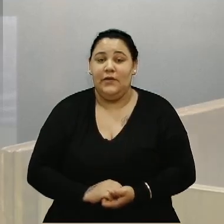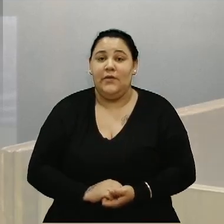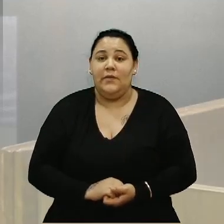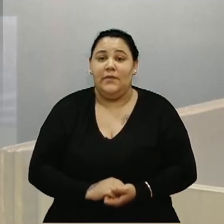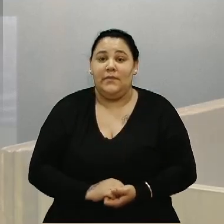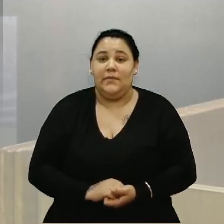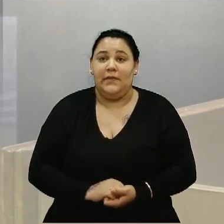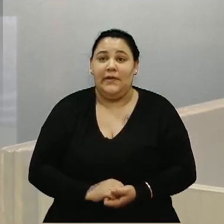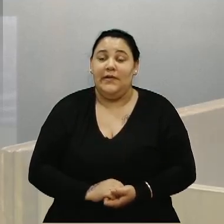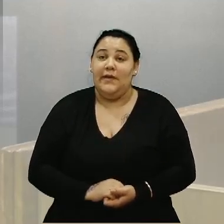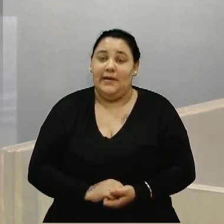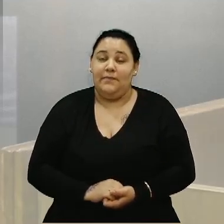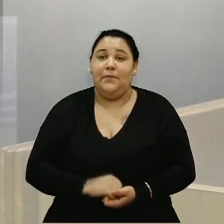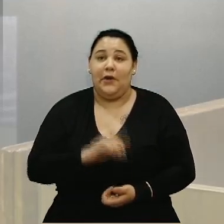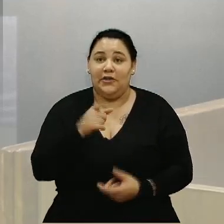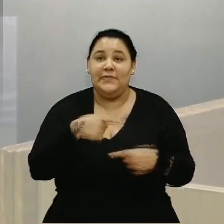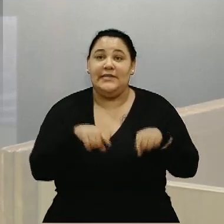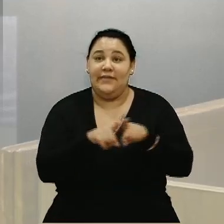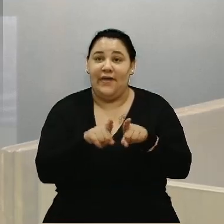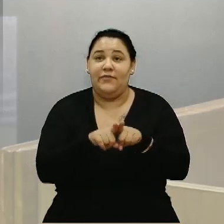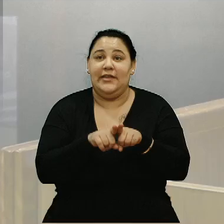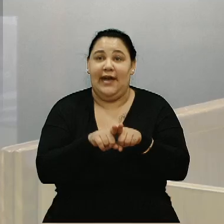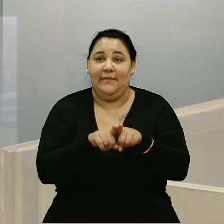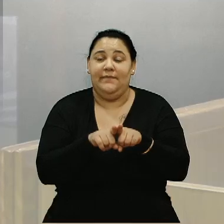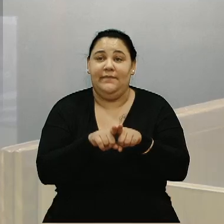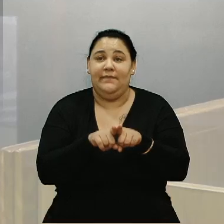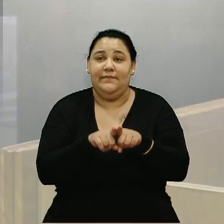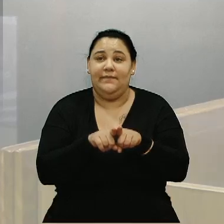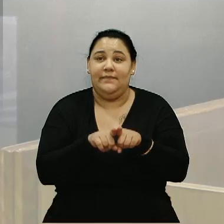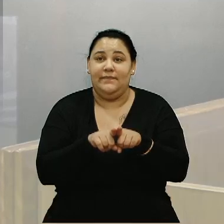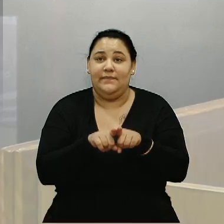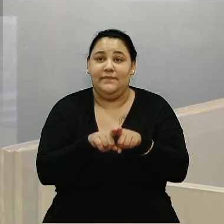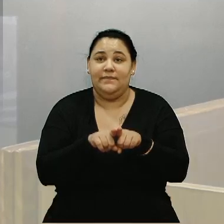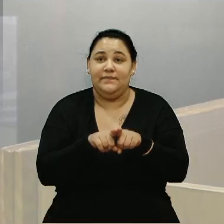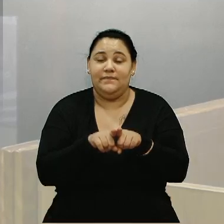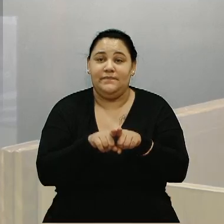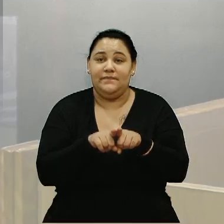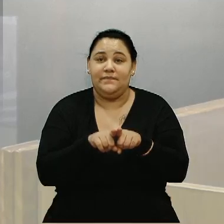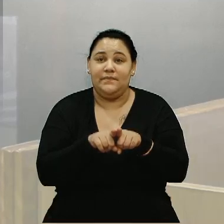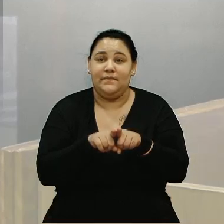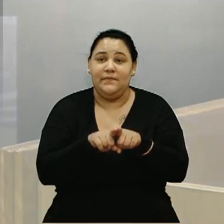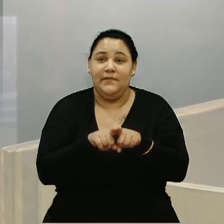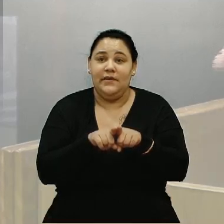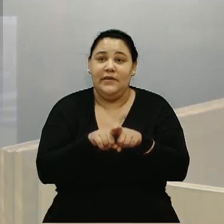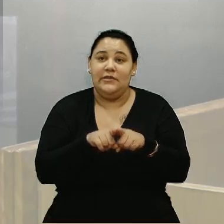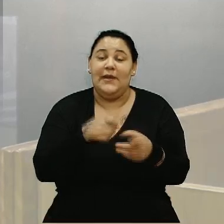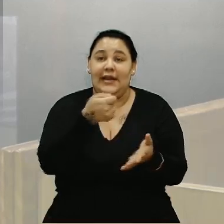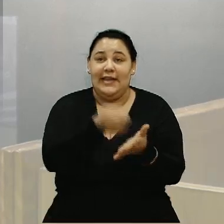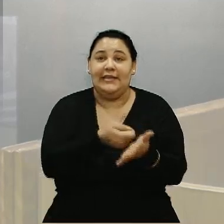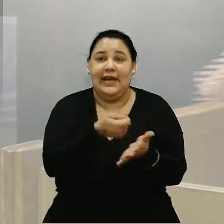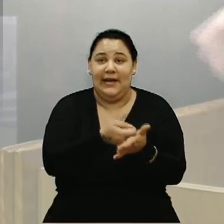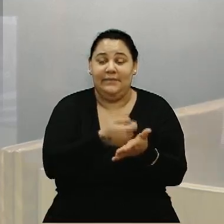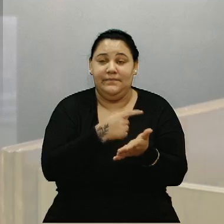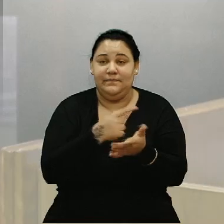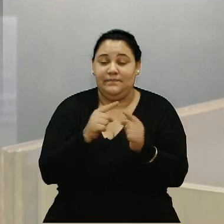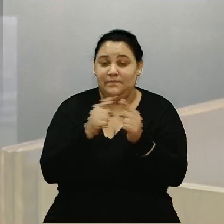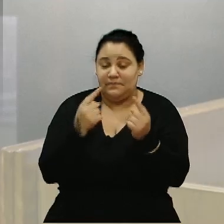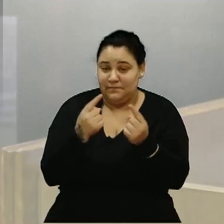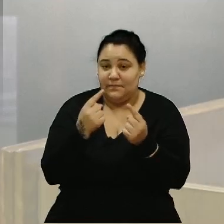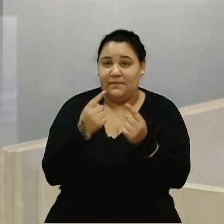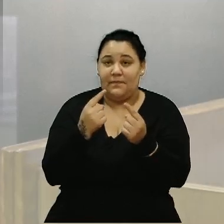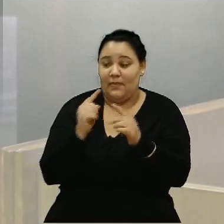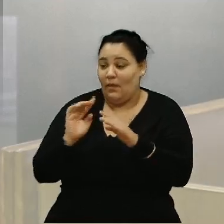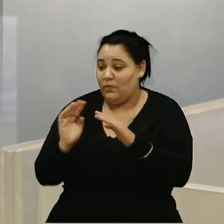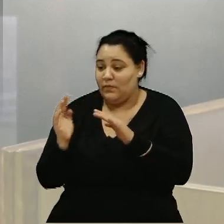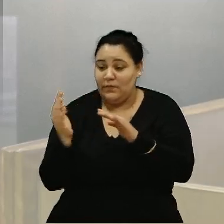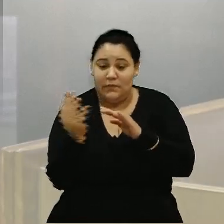falou muitas vezes nesse assunto. Eu falei, mas o meu vereador Velocino é um guarda-reio para as crianças não caírem num valão.